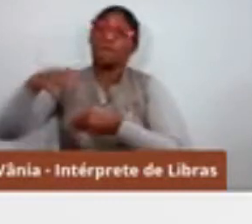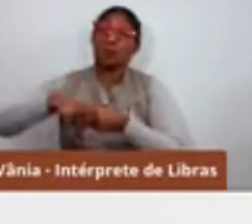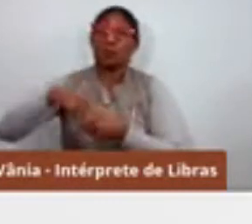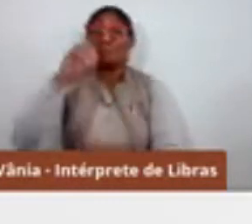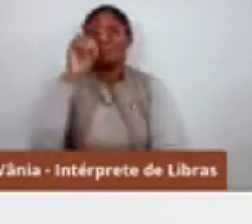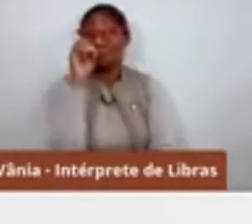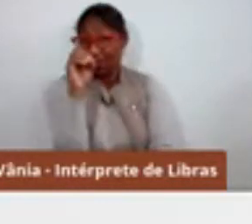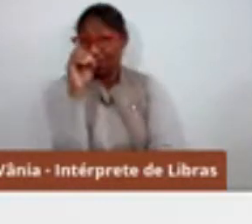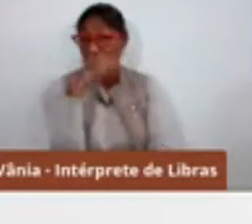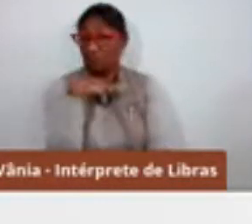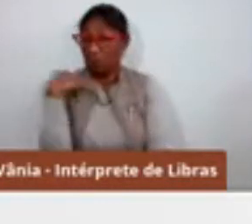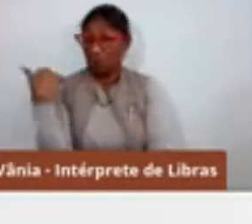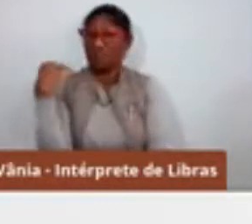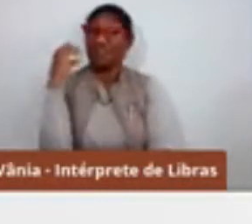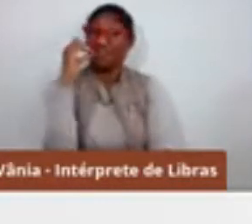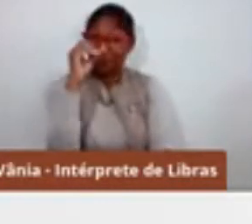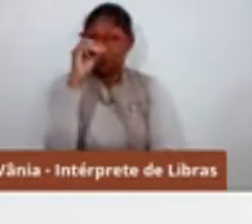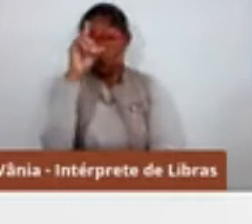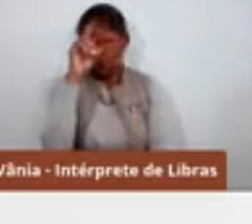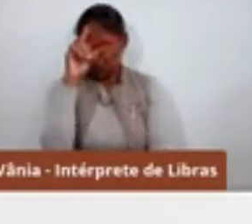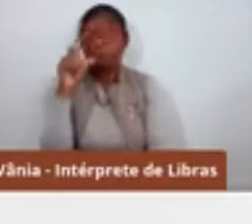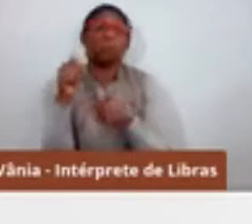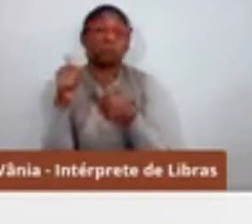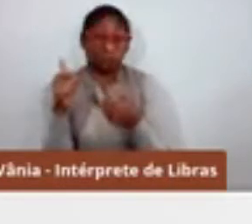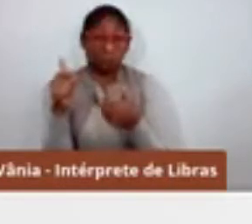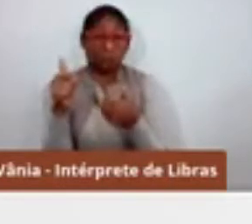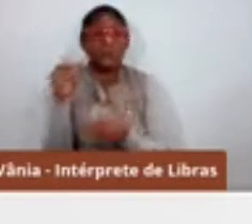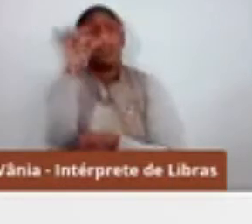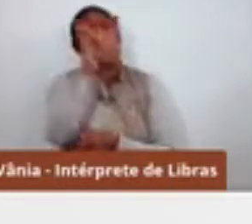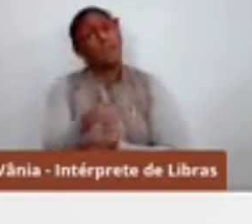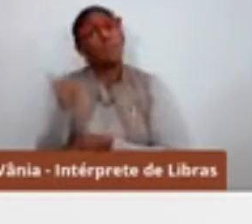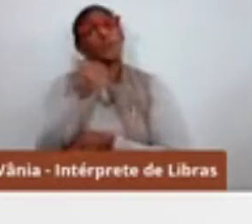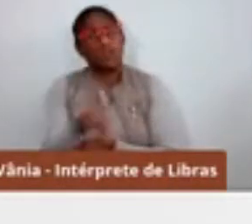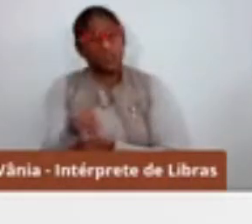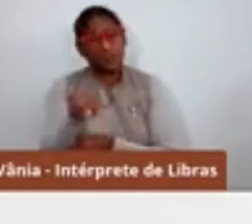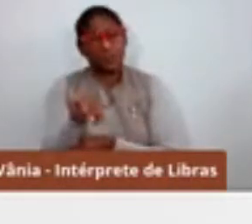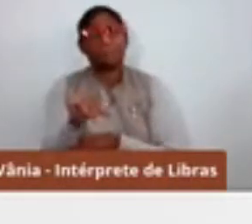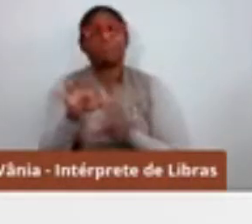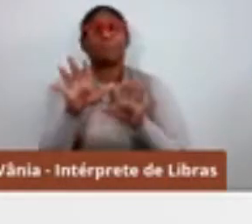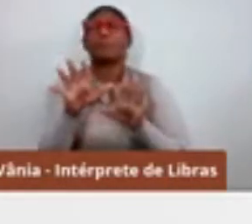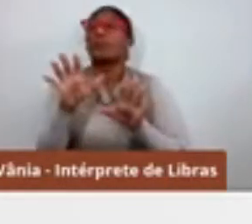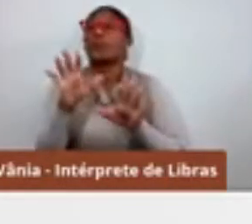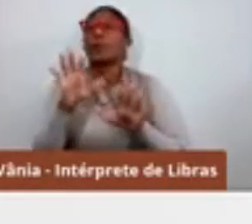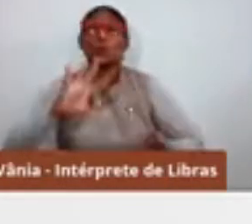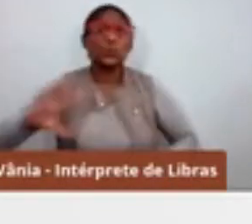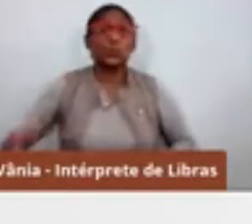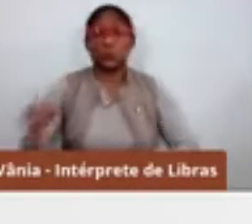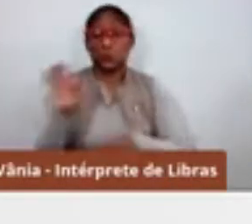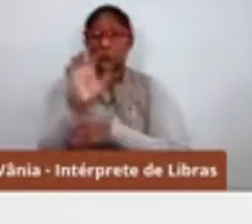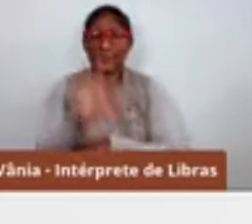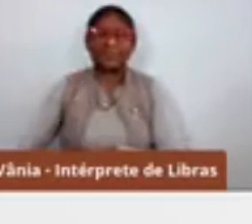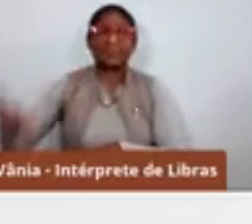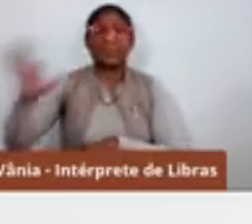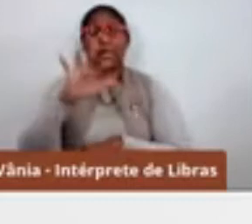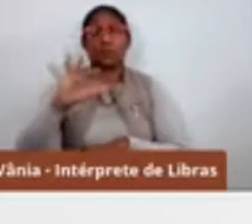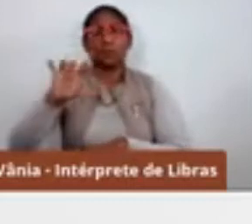0 internações. É muito importante deixar claro aqui à população que isso não significa que o Estado esteja vivendo um menor risco.